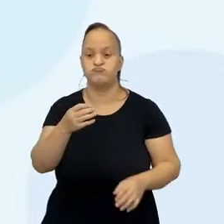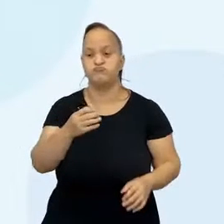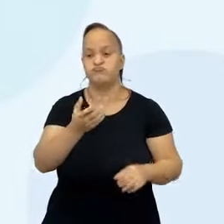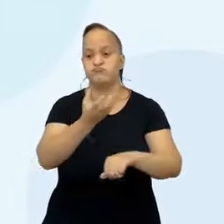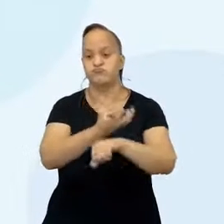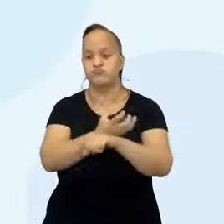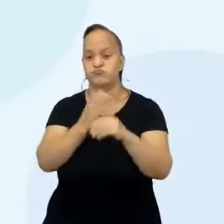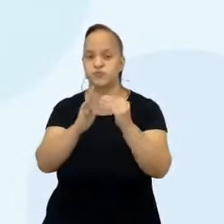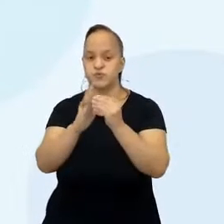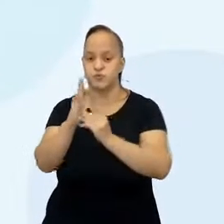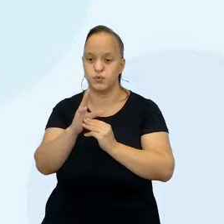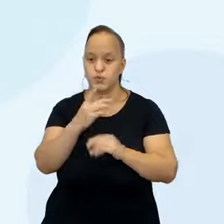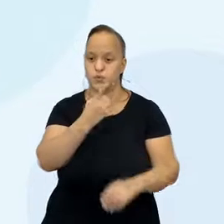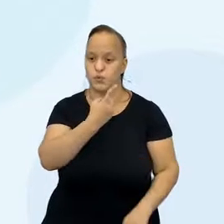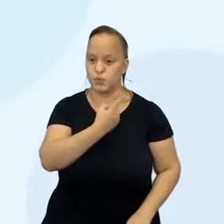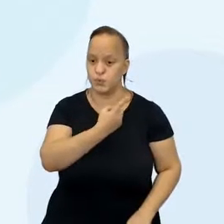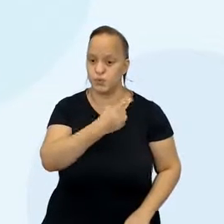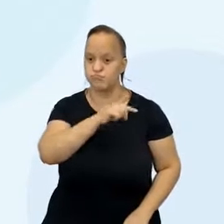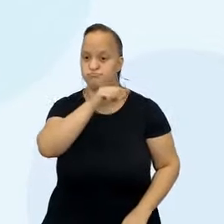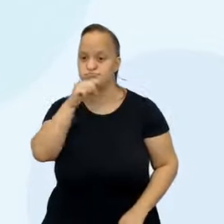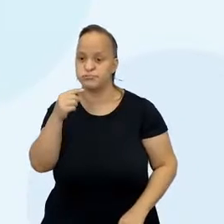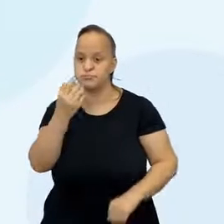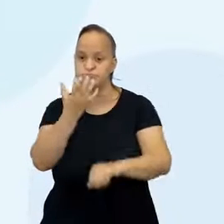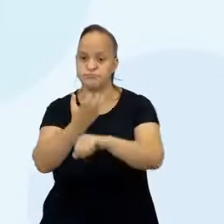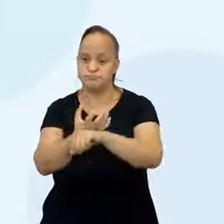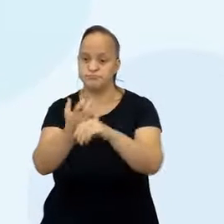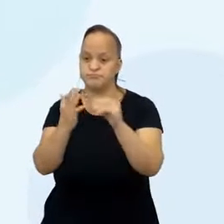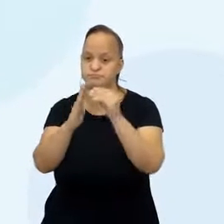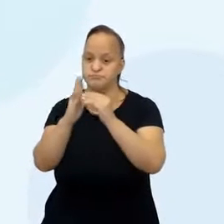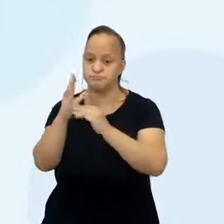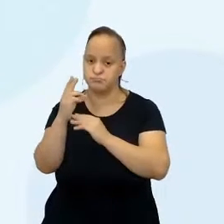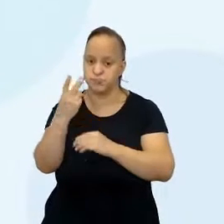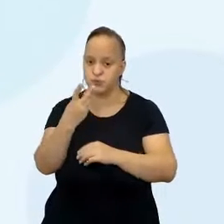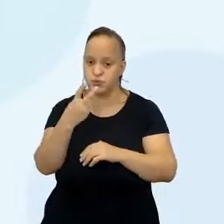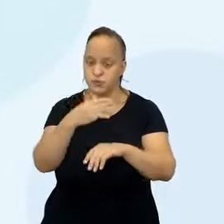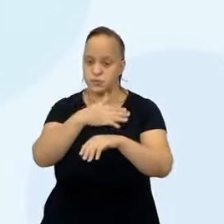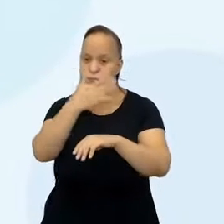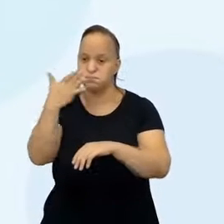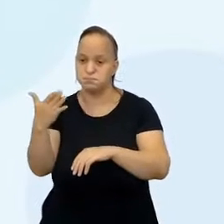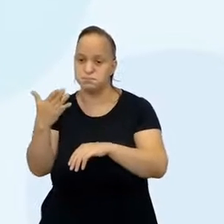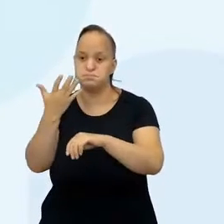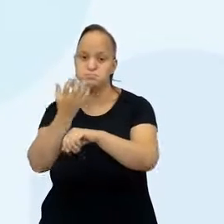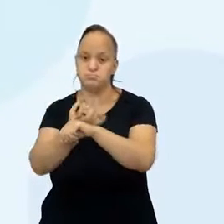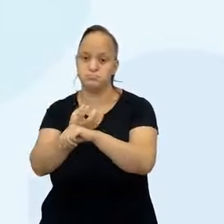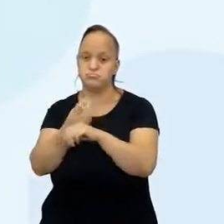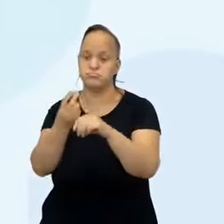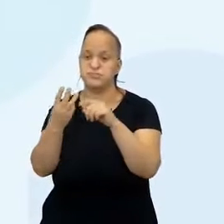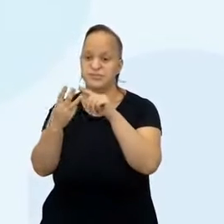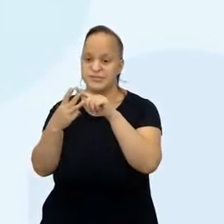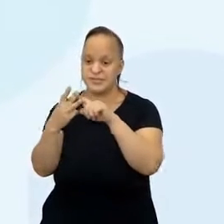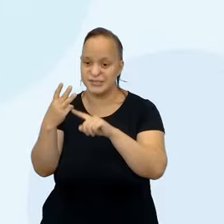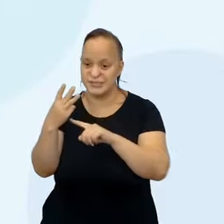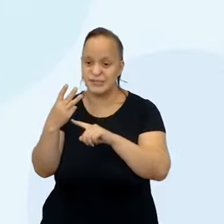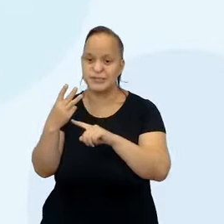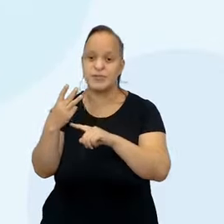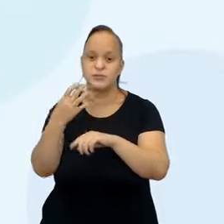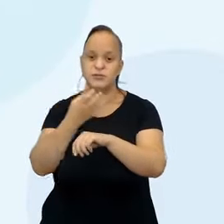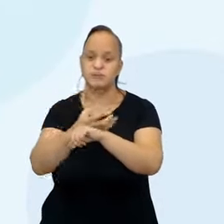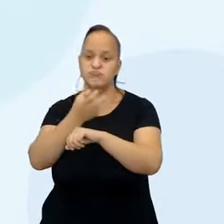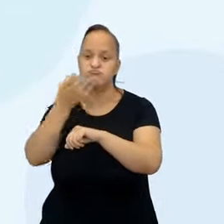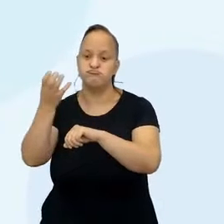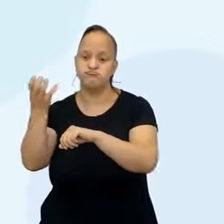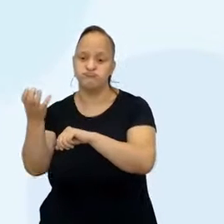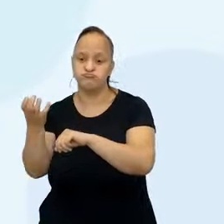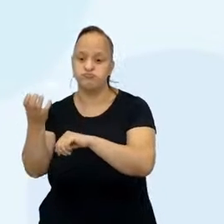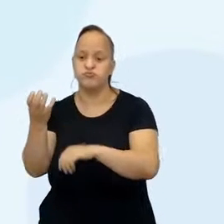que conversa diretamente com o componente 2, né? A atividade do componente 3, que tem um diálogo muito estreito